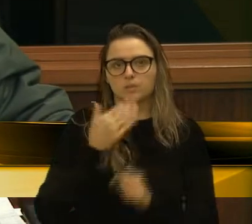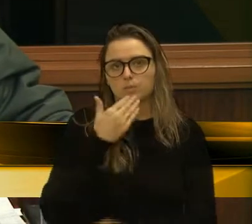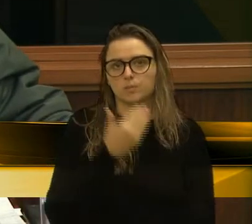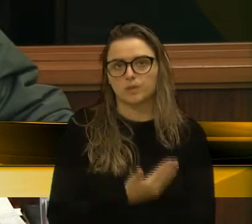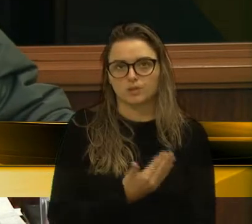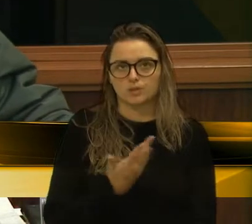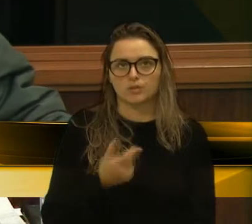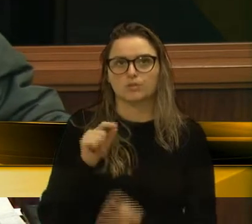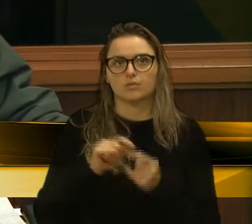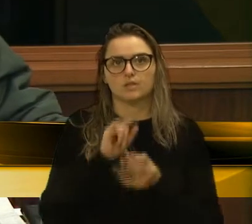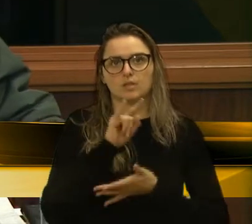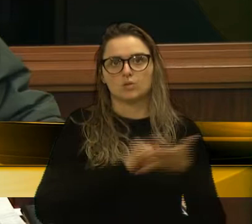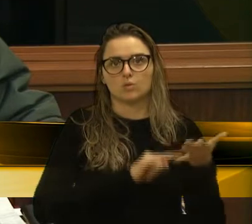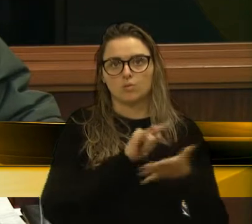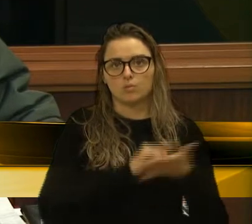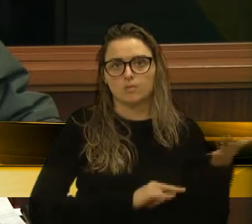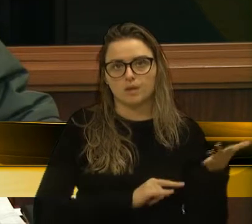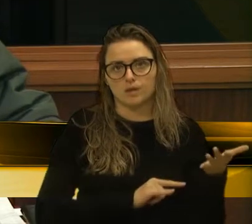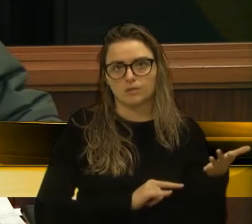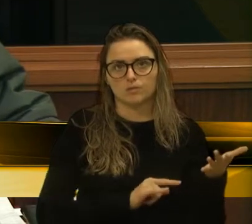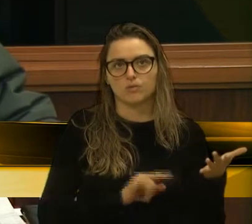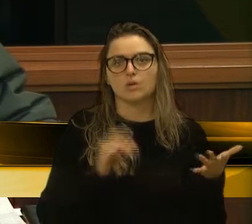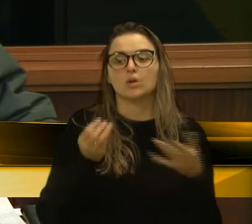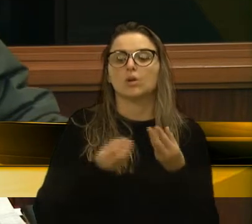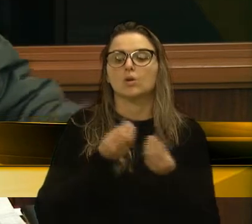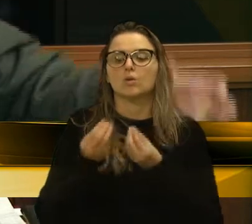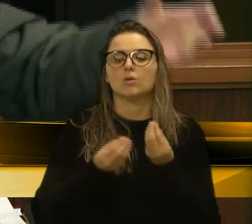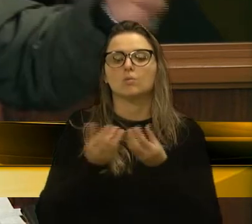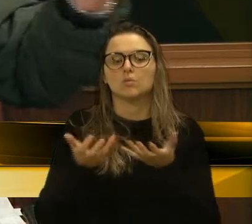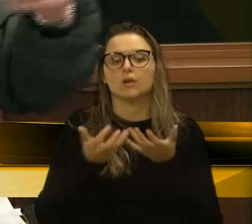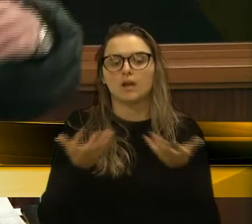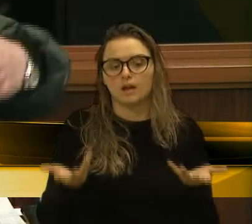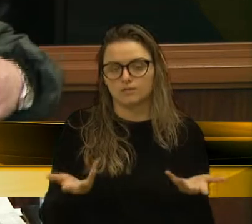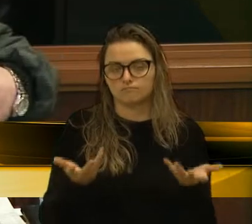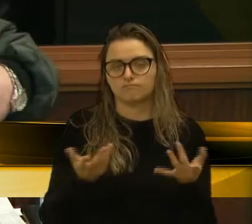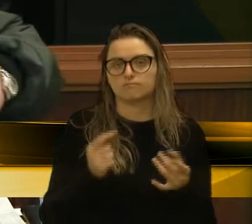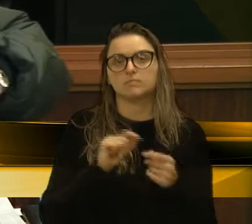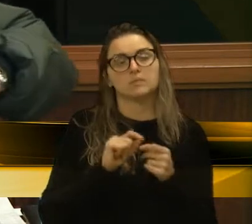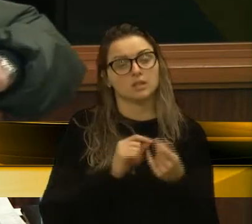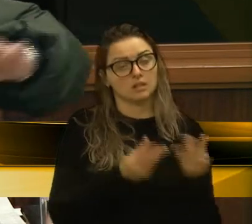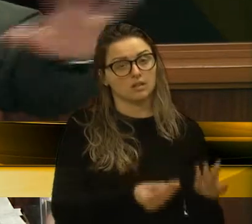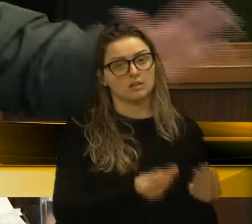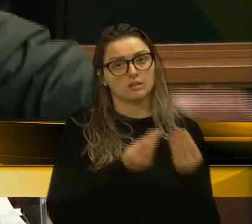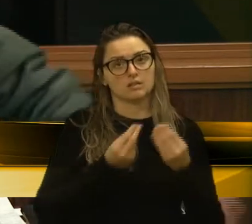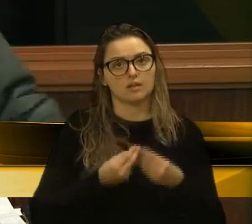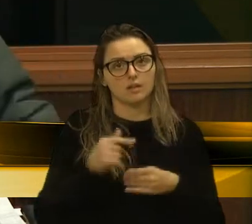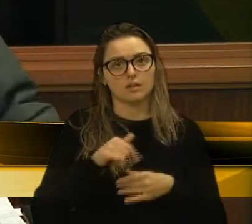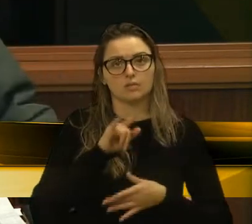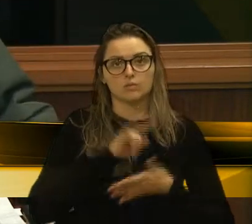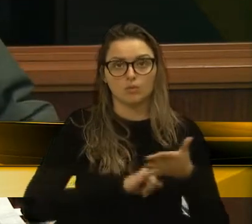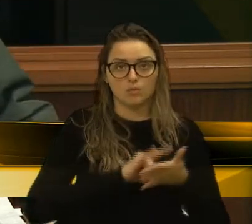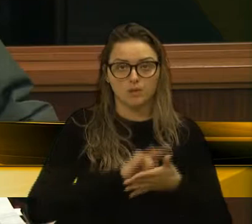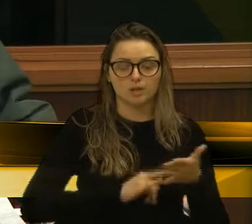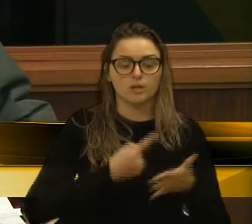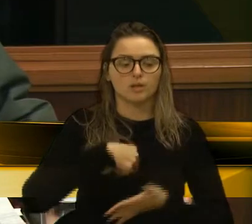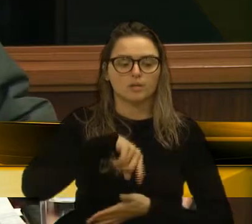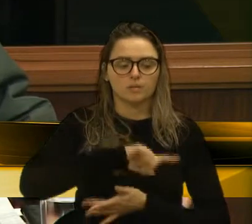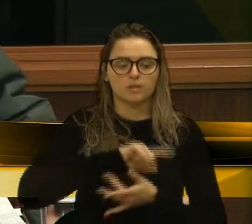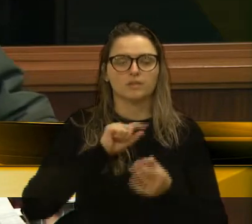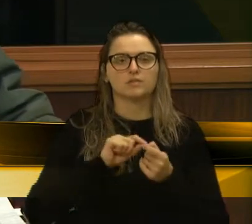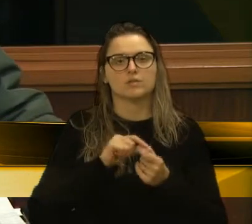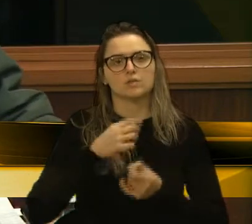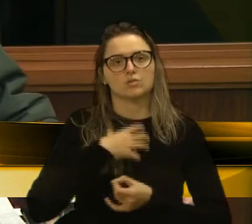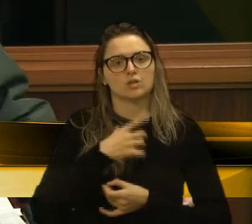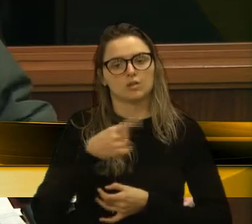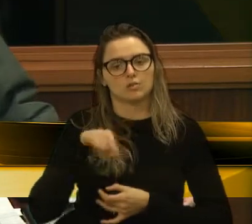fazer um formulário lá para nós, né? De que maneira eles querem. Então, eles que mandem um formulário para nós, que nós vamos fazer do jeito que